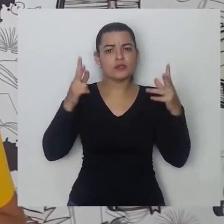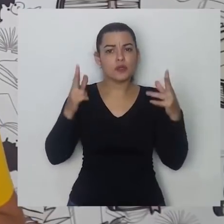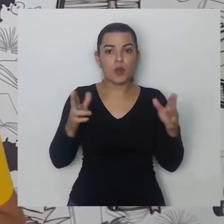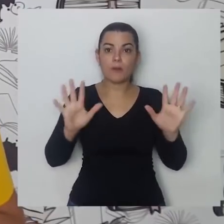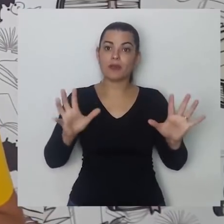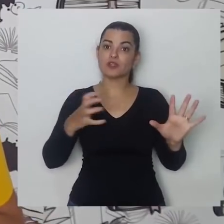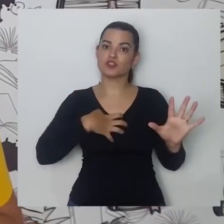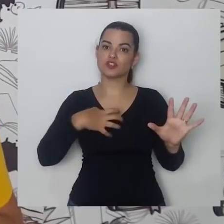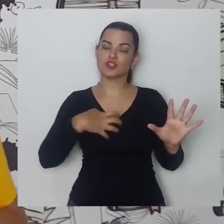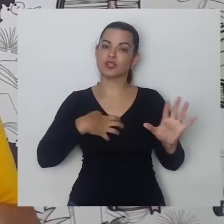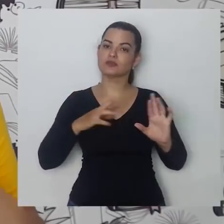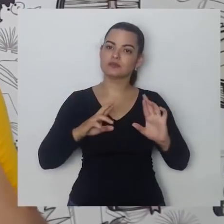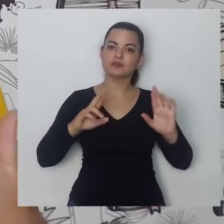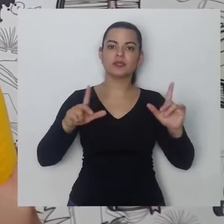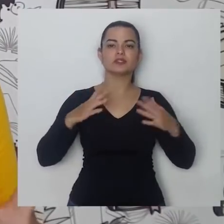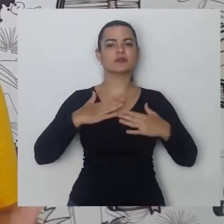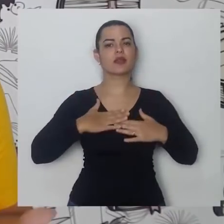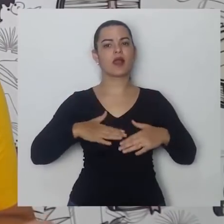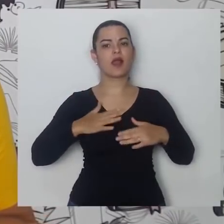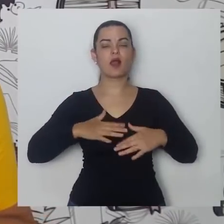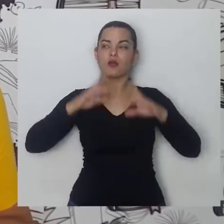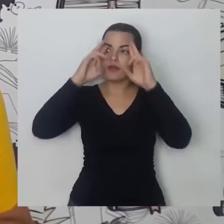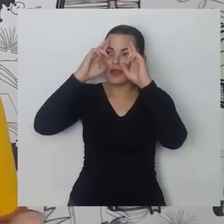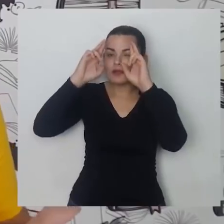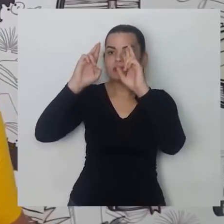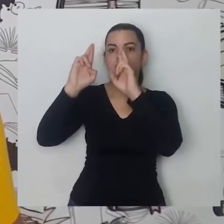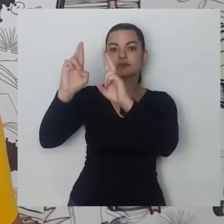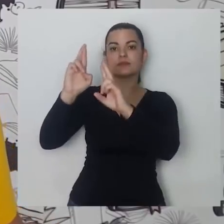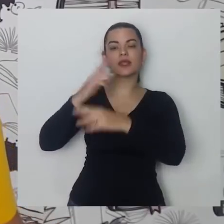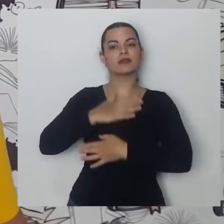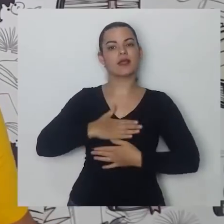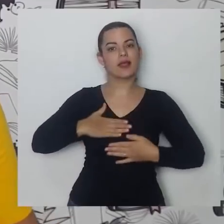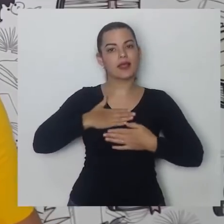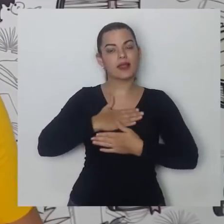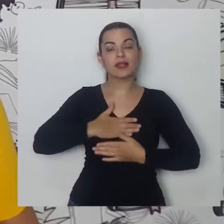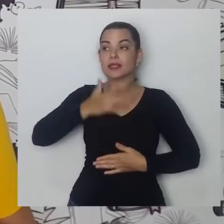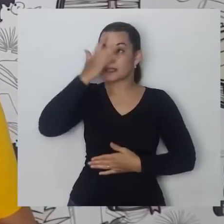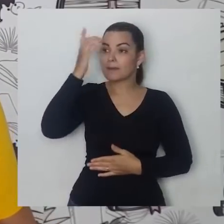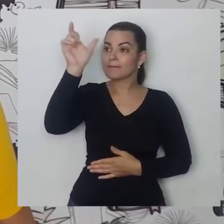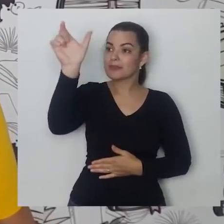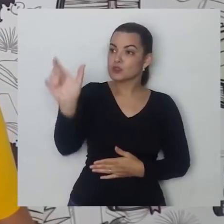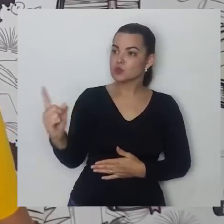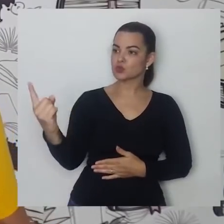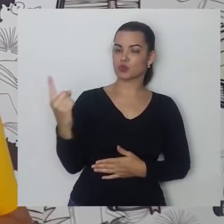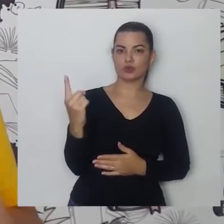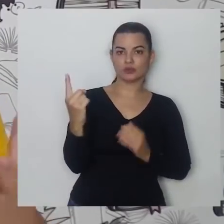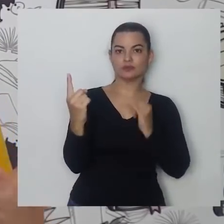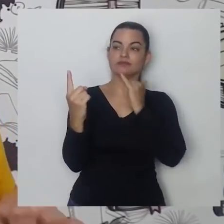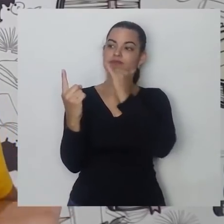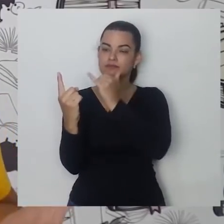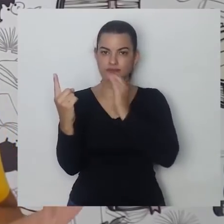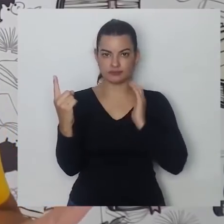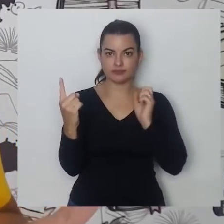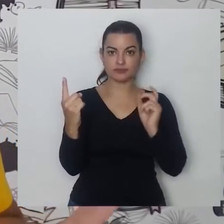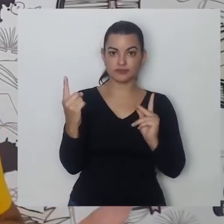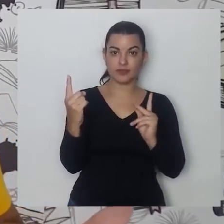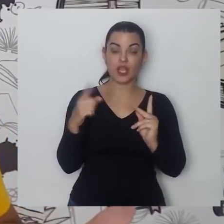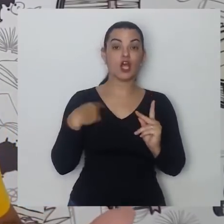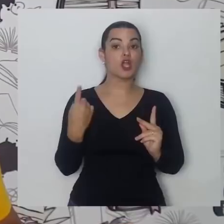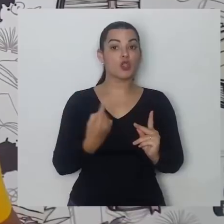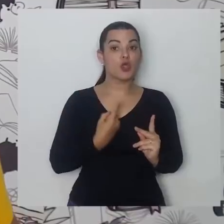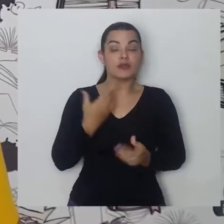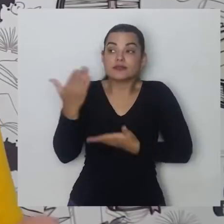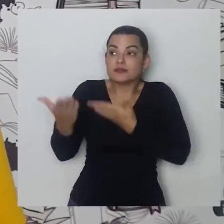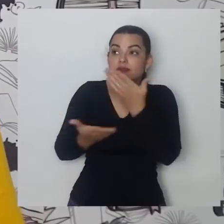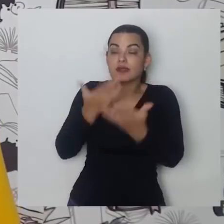forma diferente, de uma forma respeitosa, agradável para as pessoas. Nós precisamos tratar